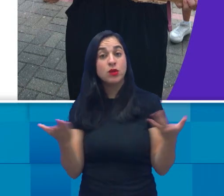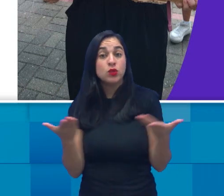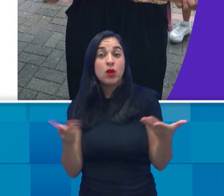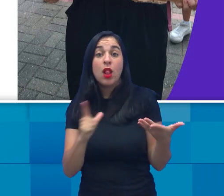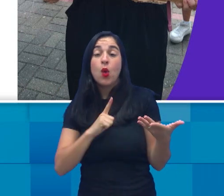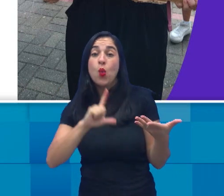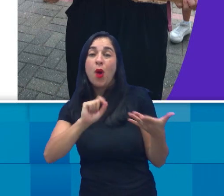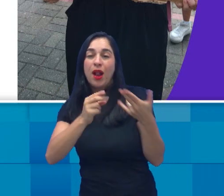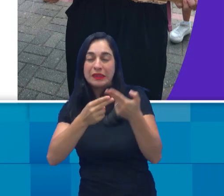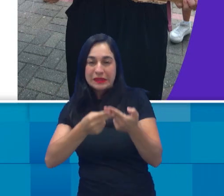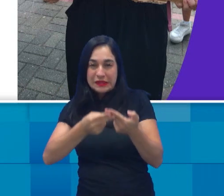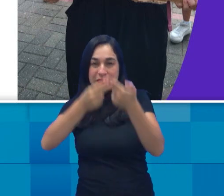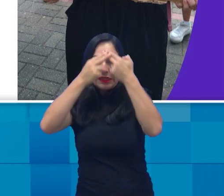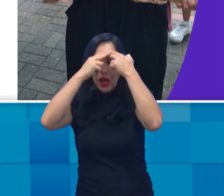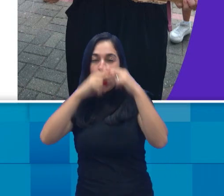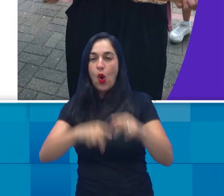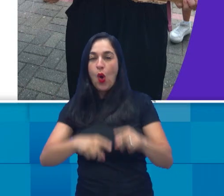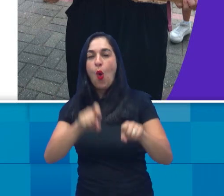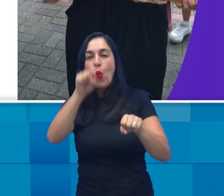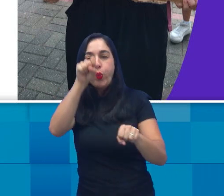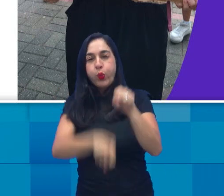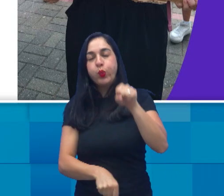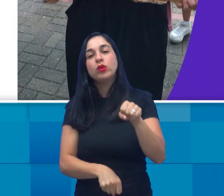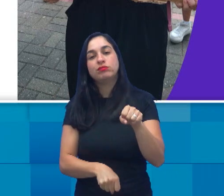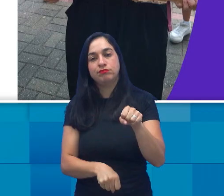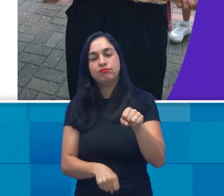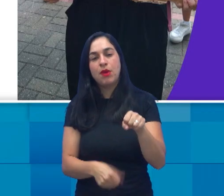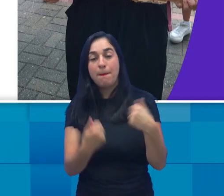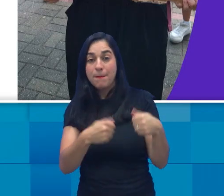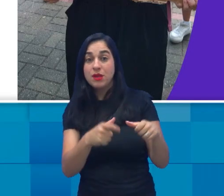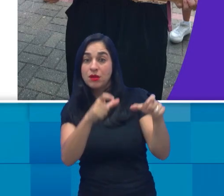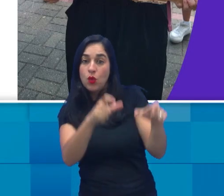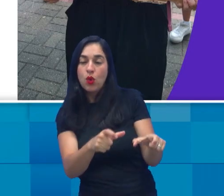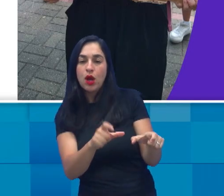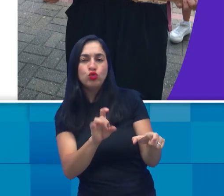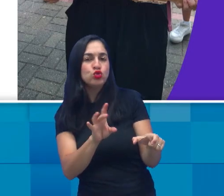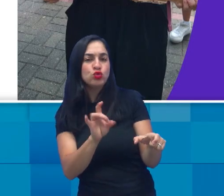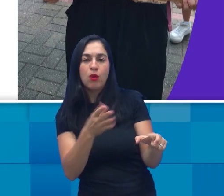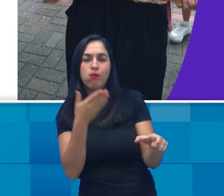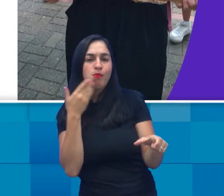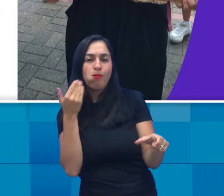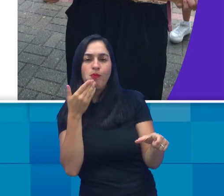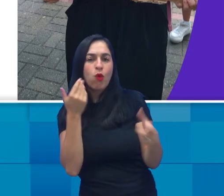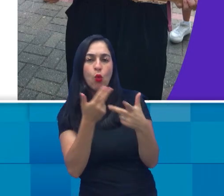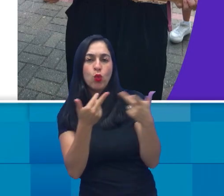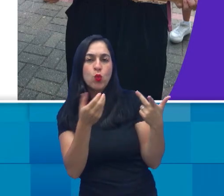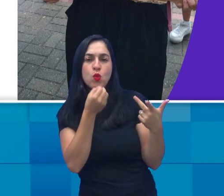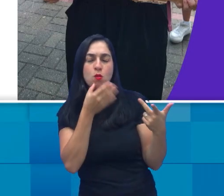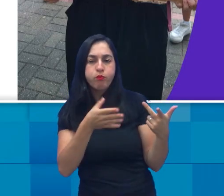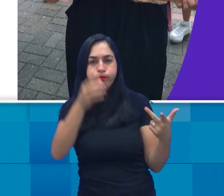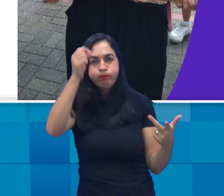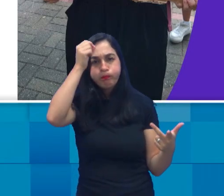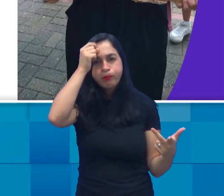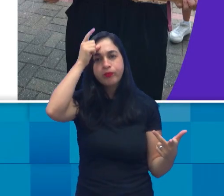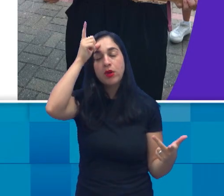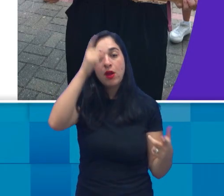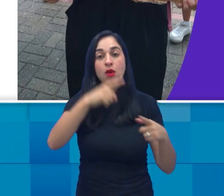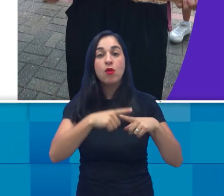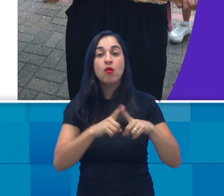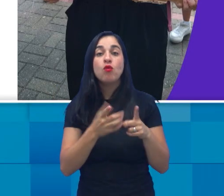da violência, onde deveria encontrar conhecimento. O que era busca por um